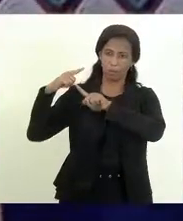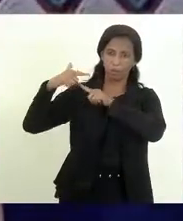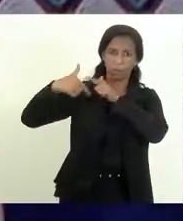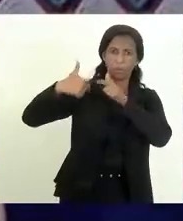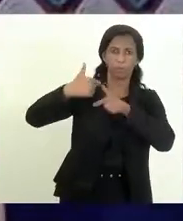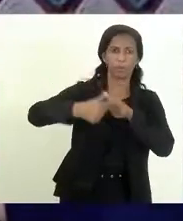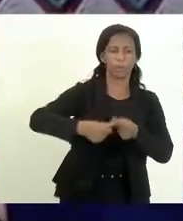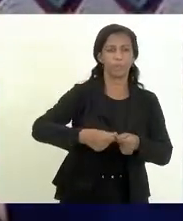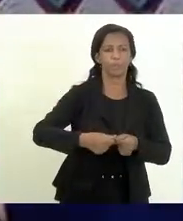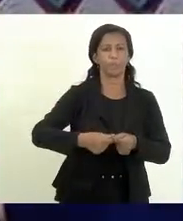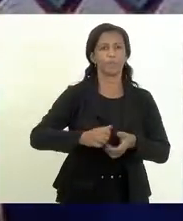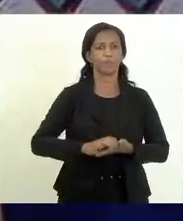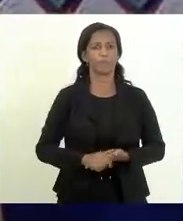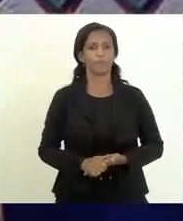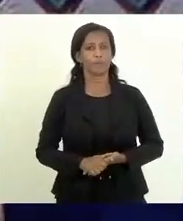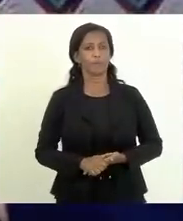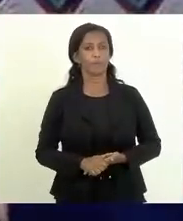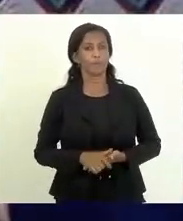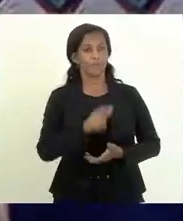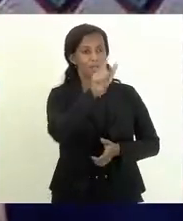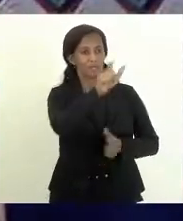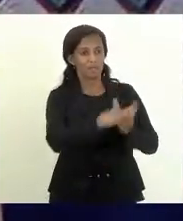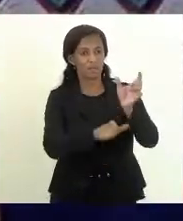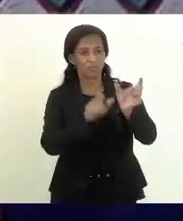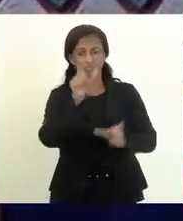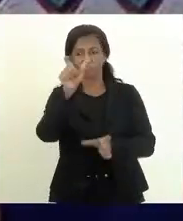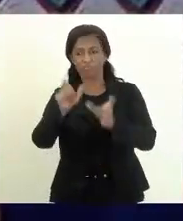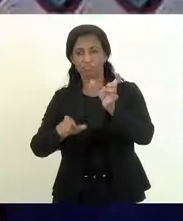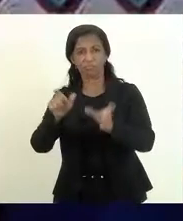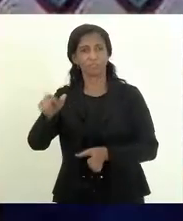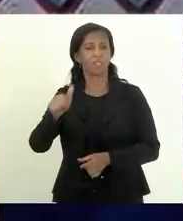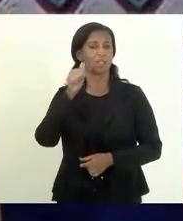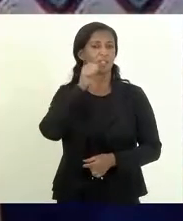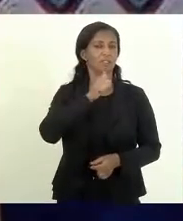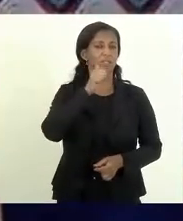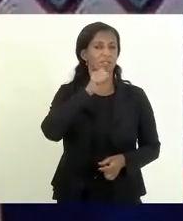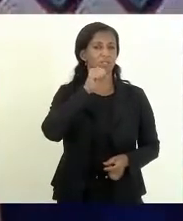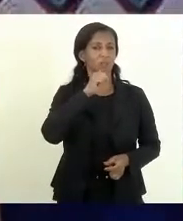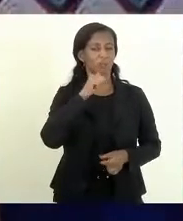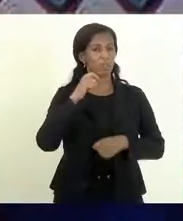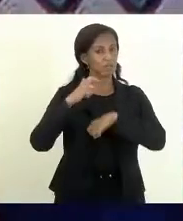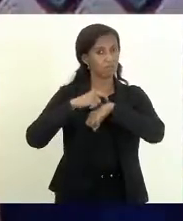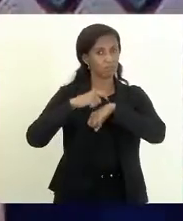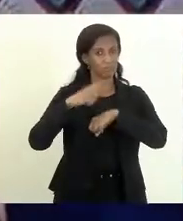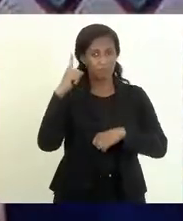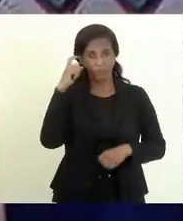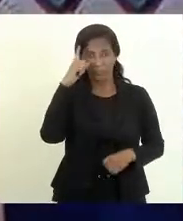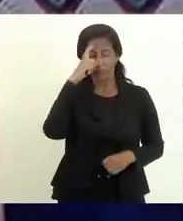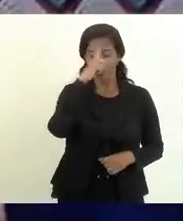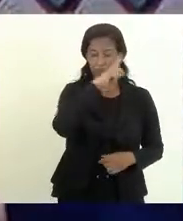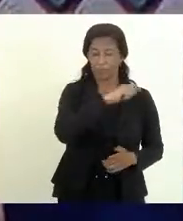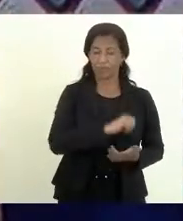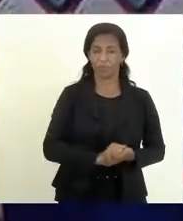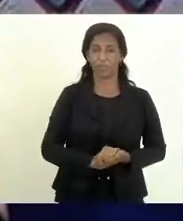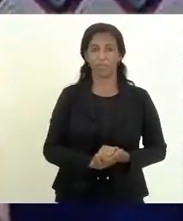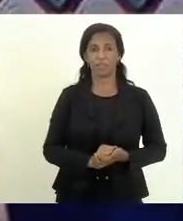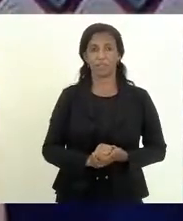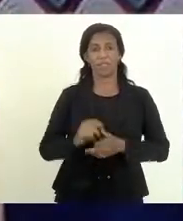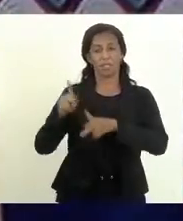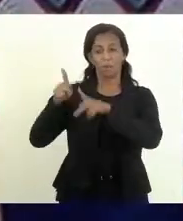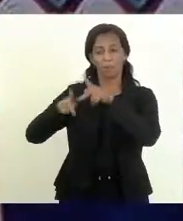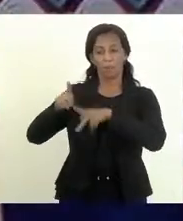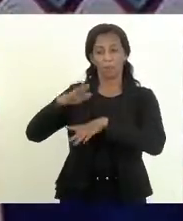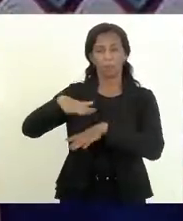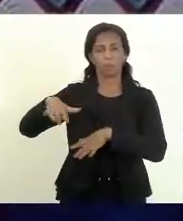afro-brasileiro. E essas figuras dessas mulheres que em tempos muito difíceis, em que grande parte da